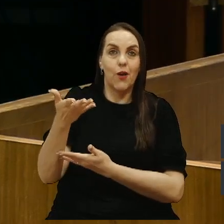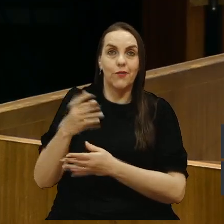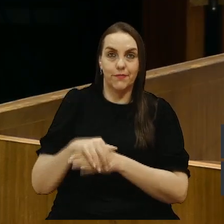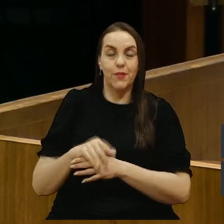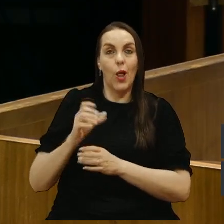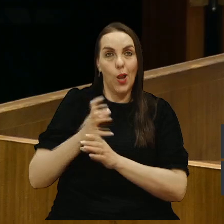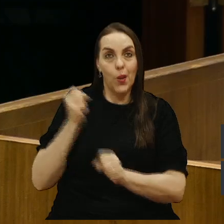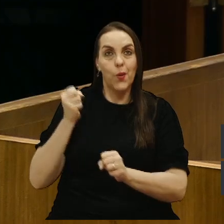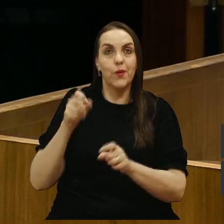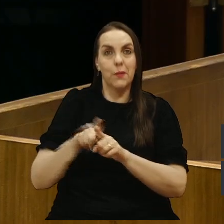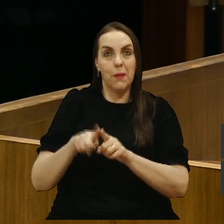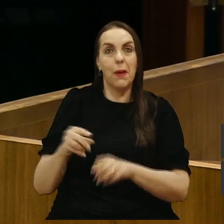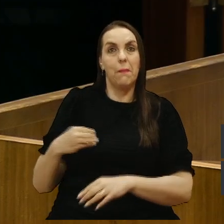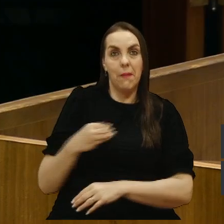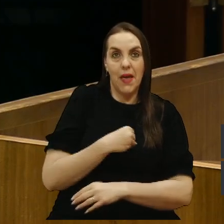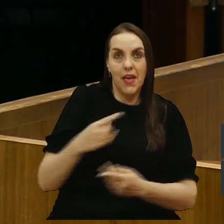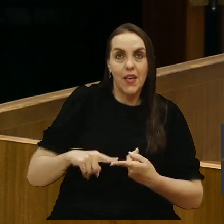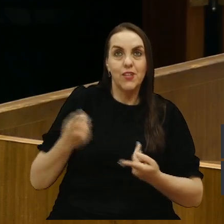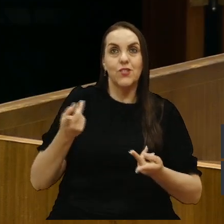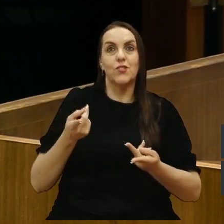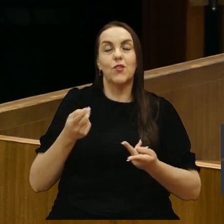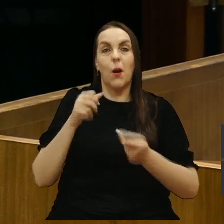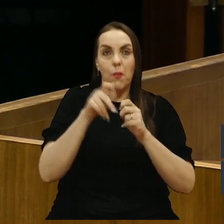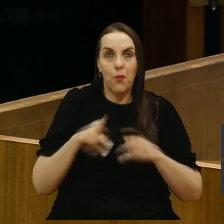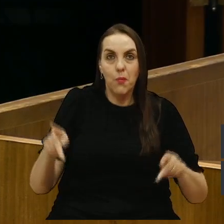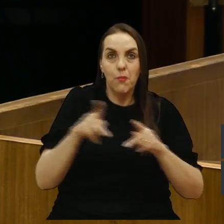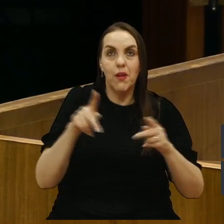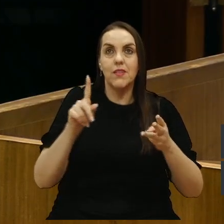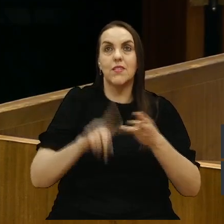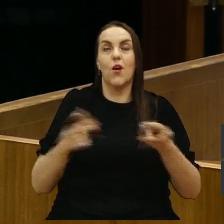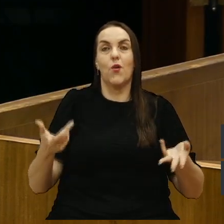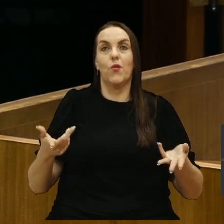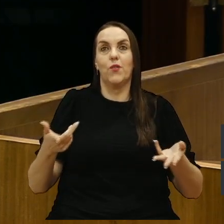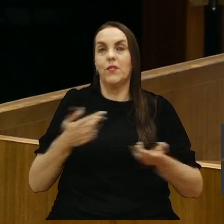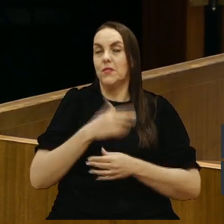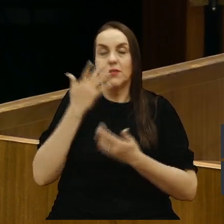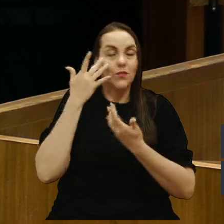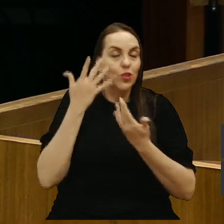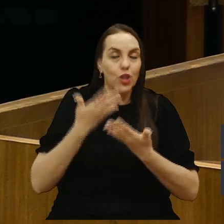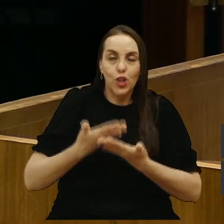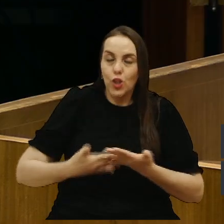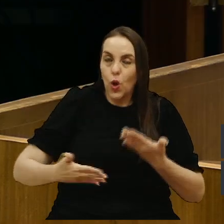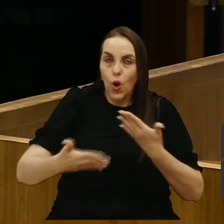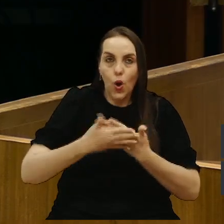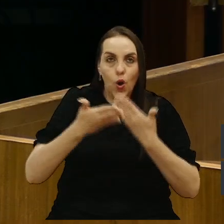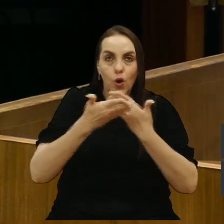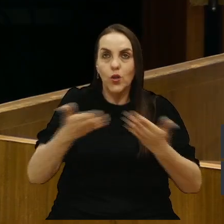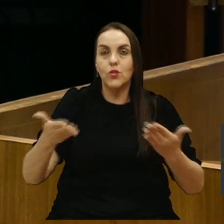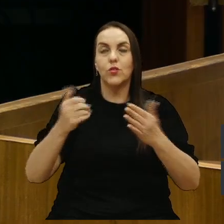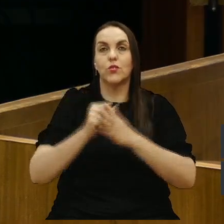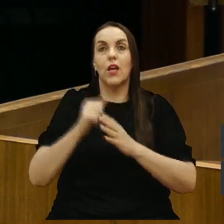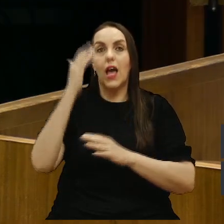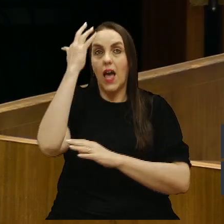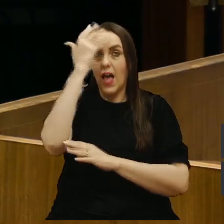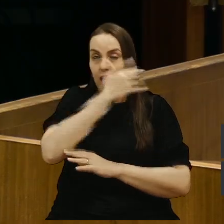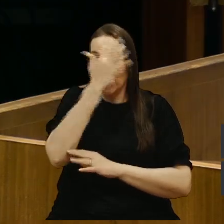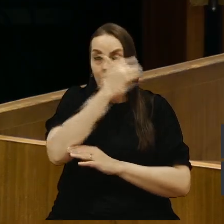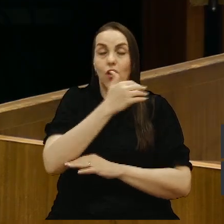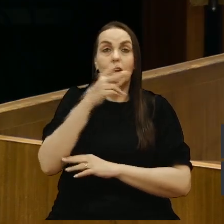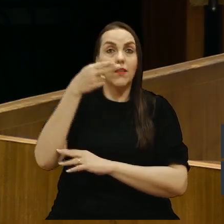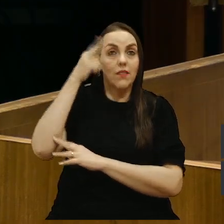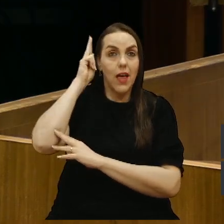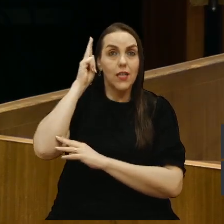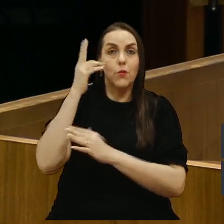com isso? Os médicos. Quem que ganha com isso? A população. Quem que ganha com isso? Todos nós. Quem que ganha com isso? O Adiló e o Nesplo.